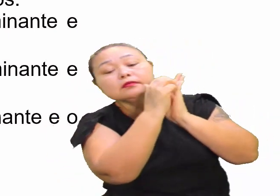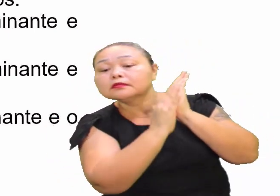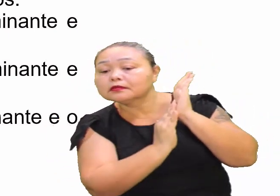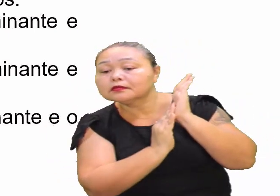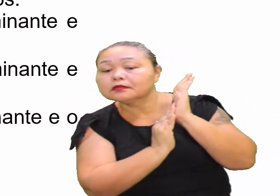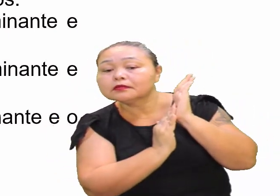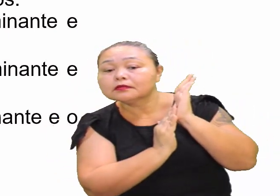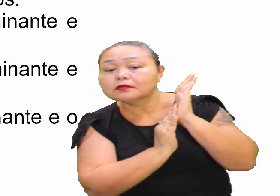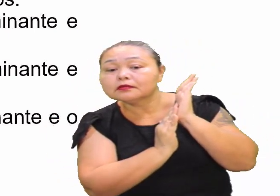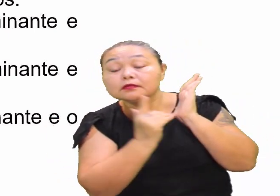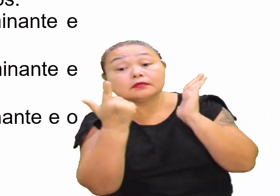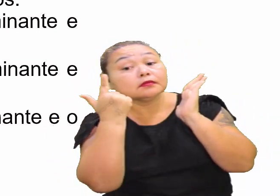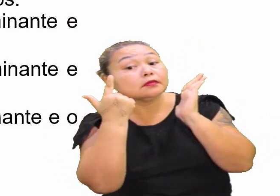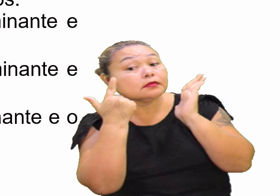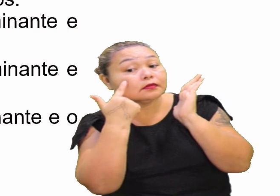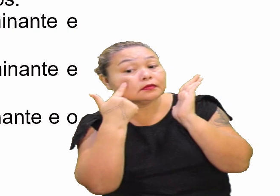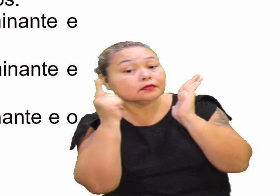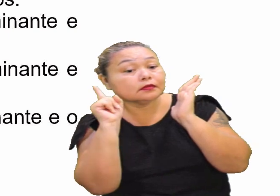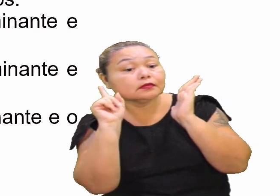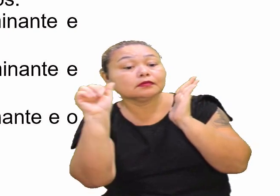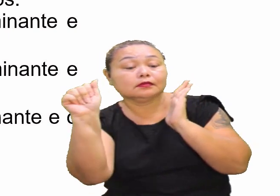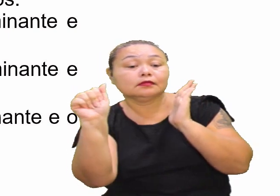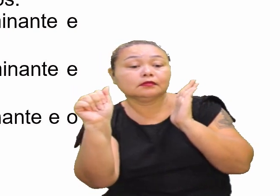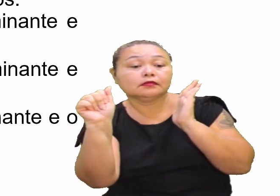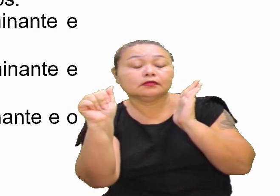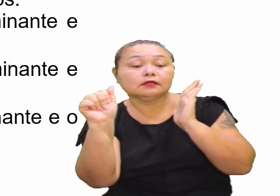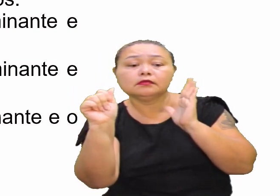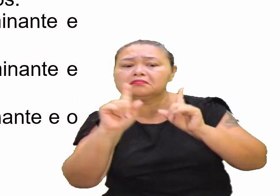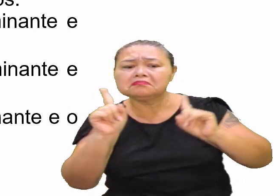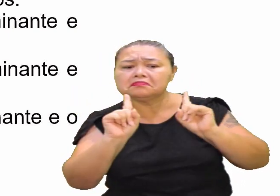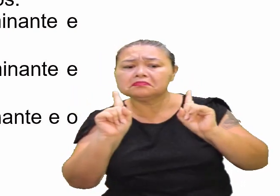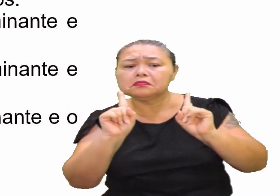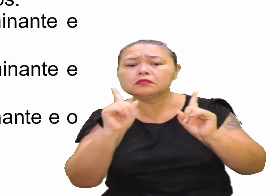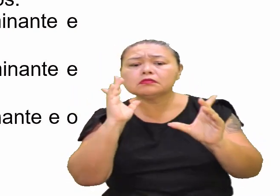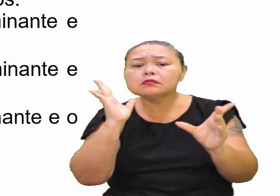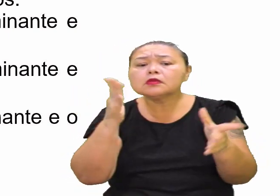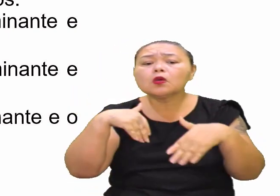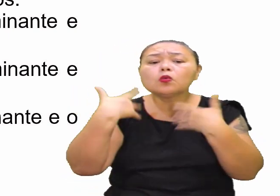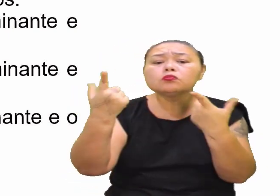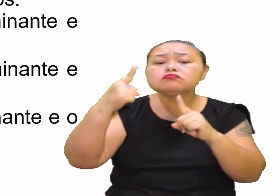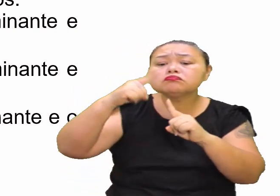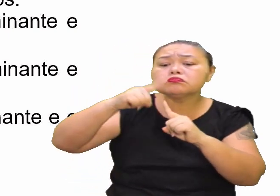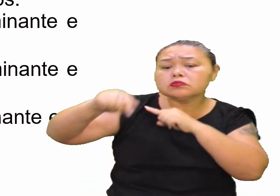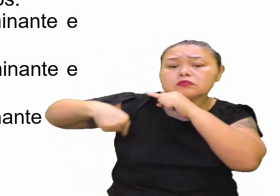1/8, ou 1/8. Qual a alternativa, professor? Alternativa